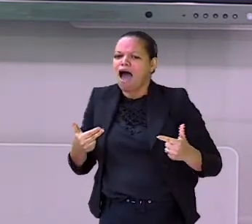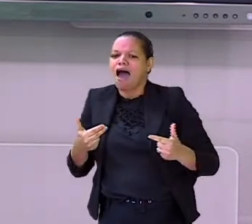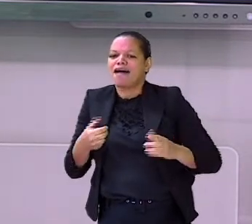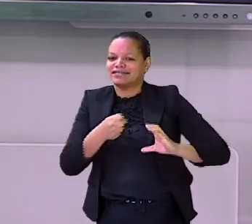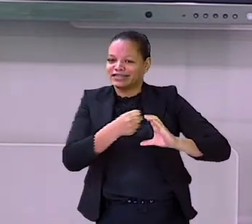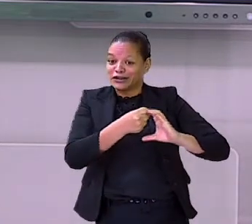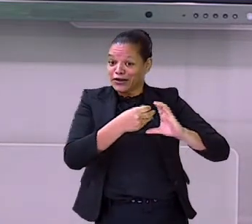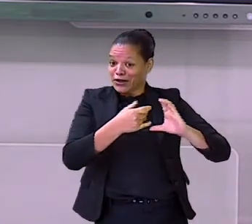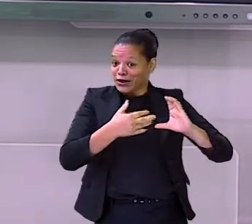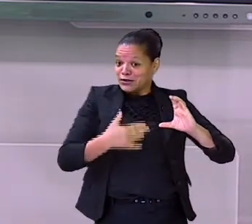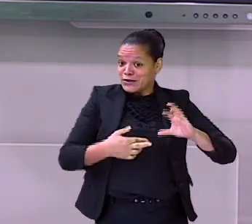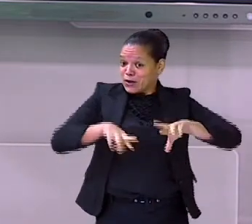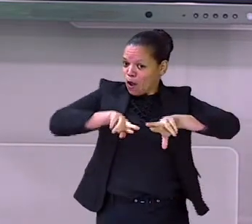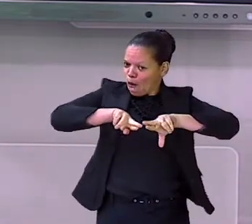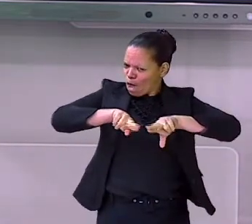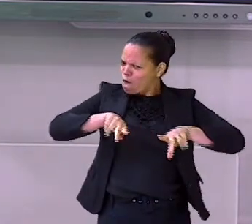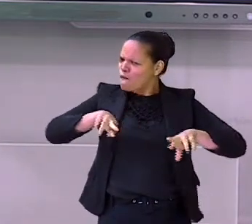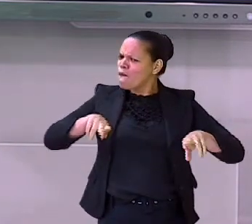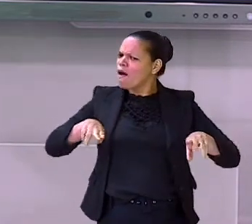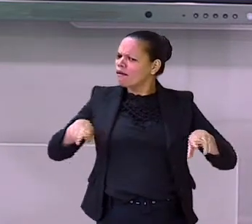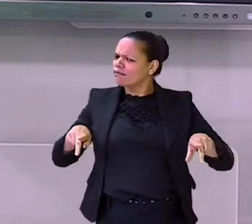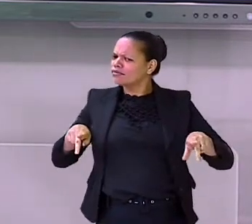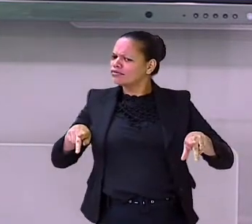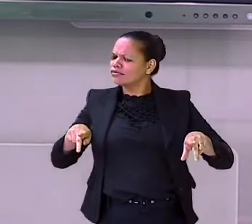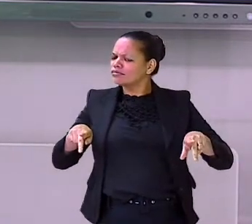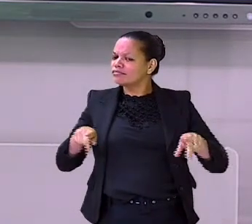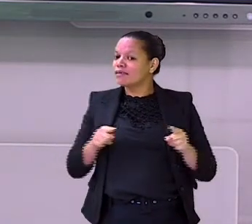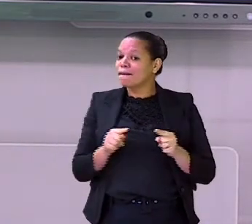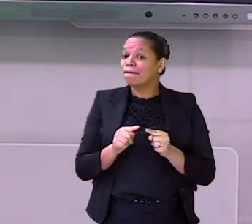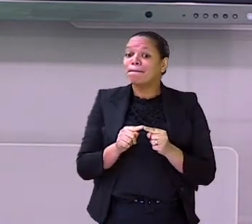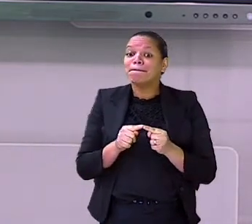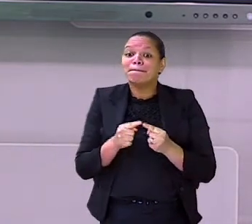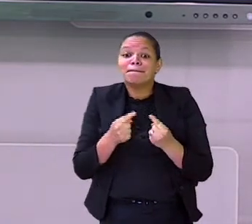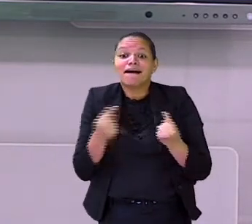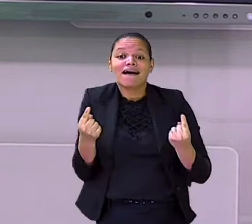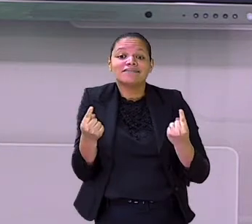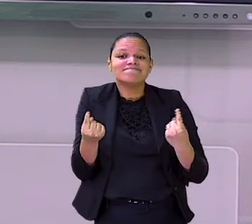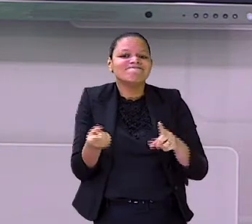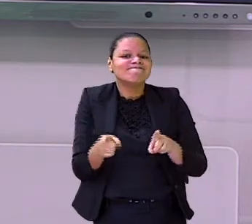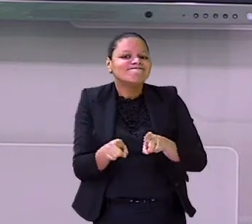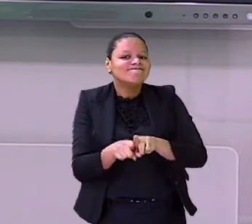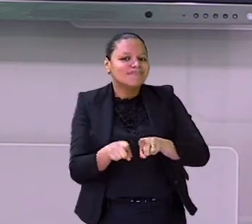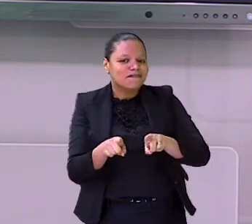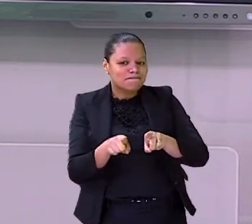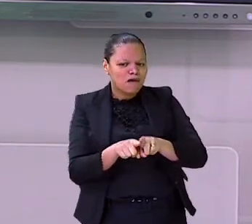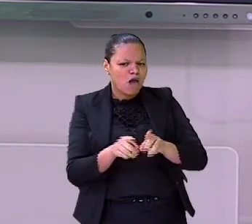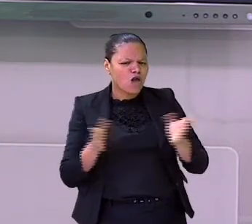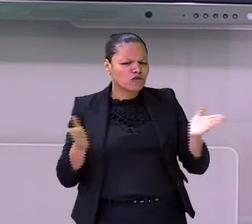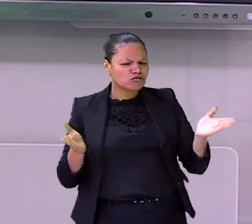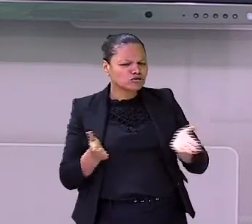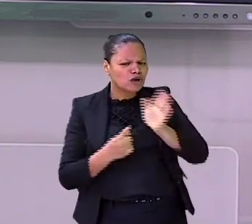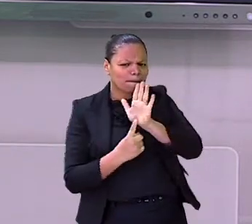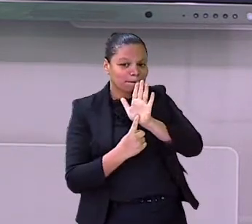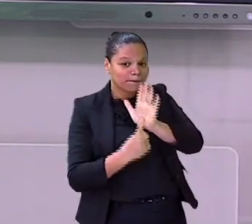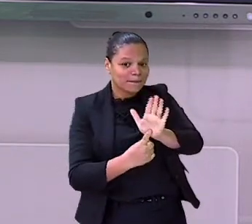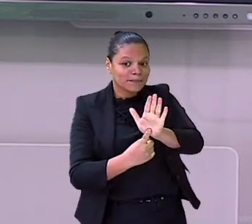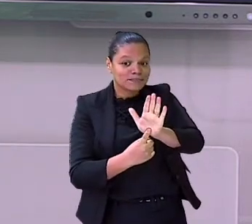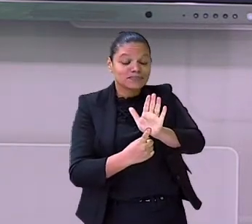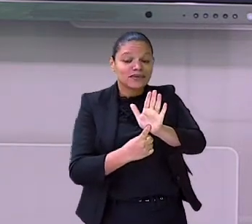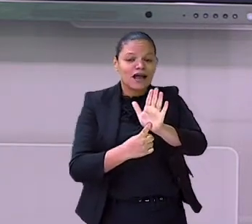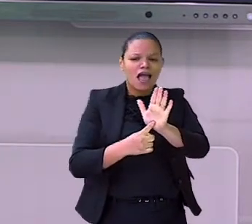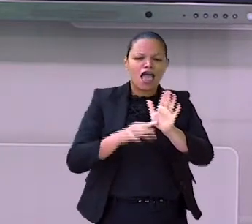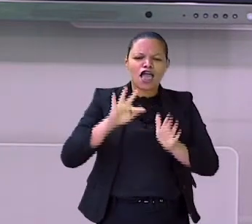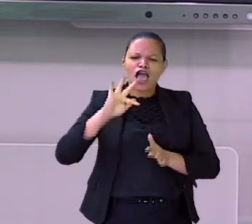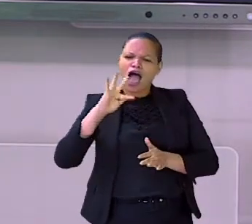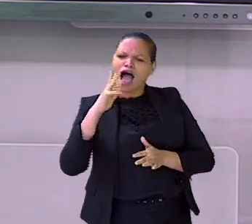professora, mas você não falou que as fábulas, elas têm moral da história?